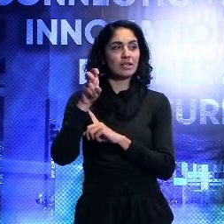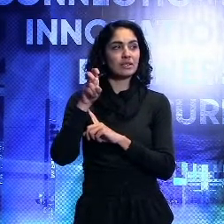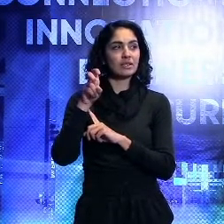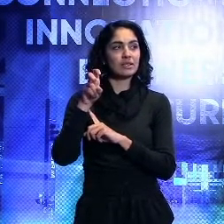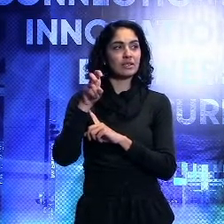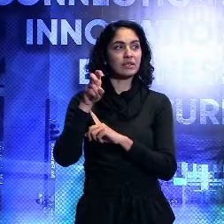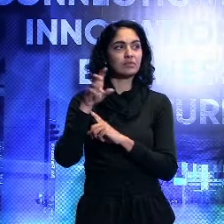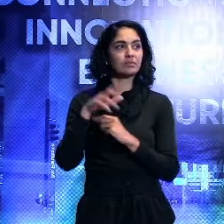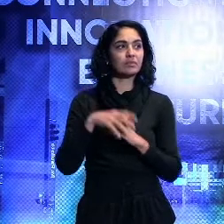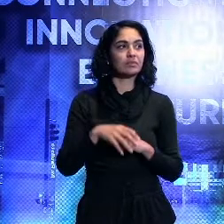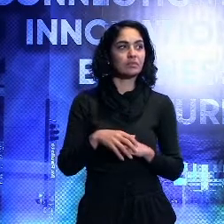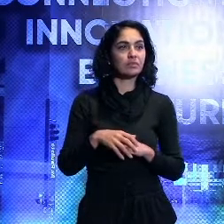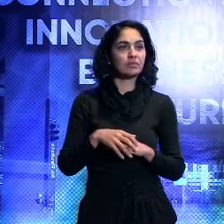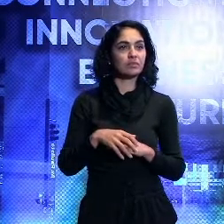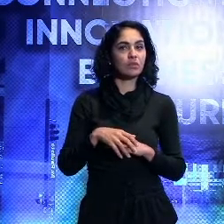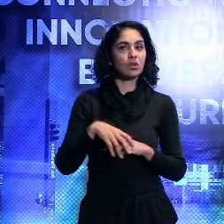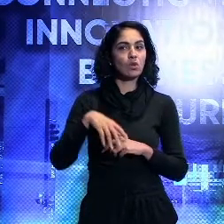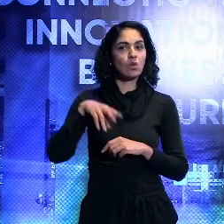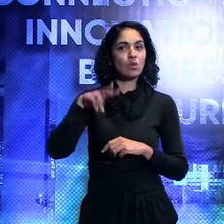Legal. UI?